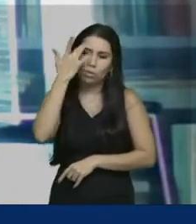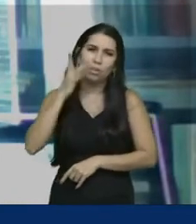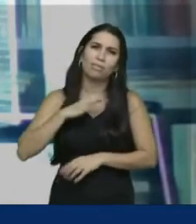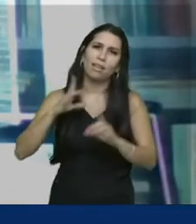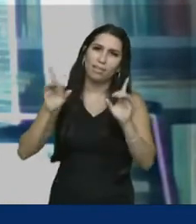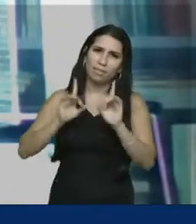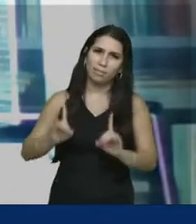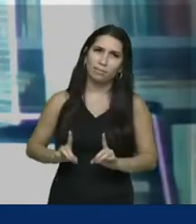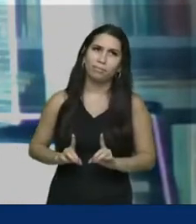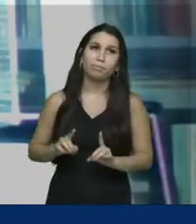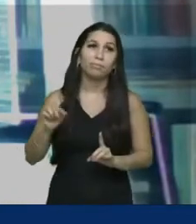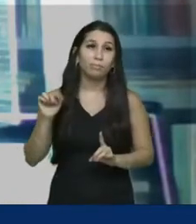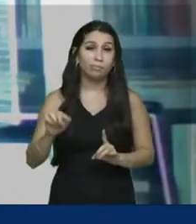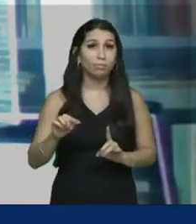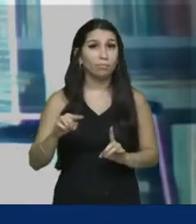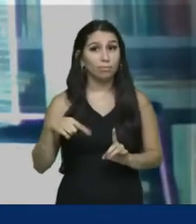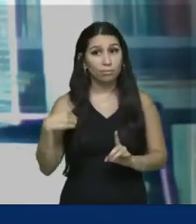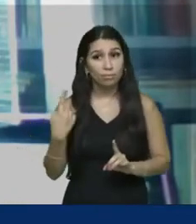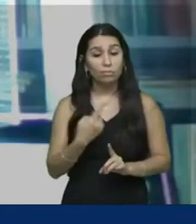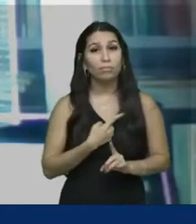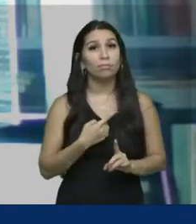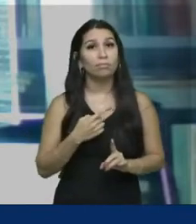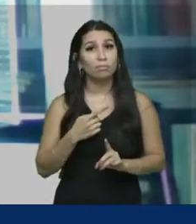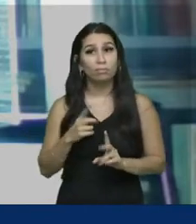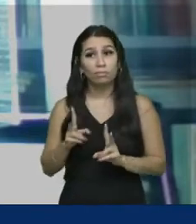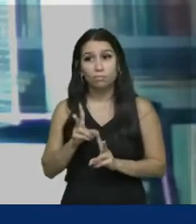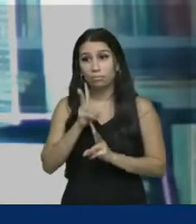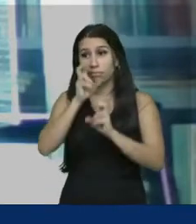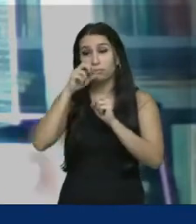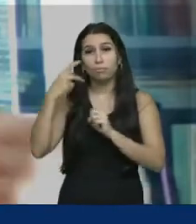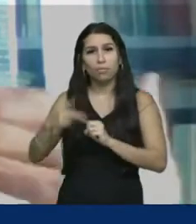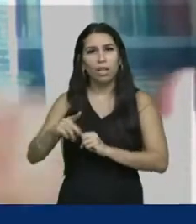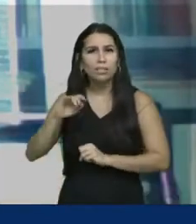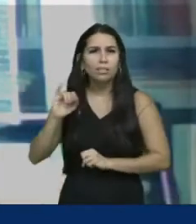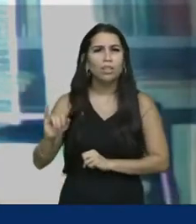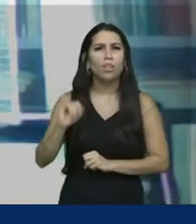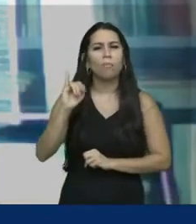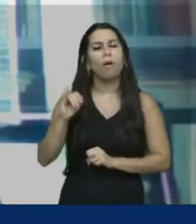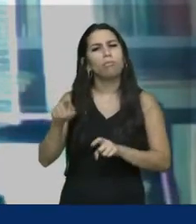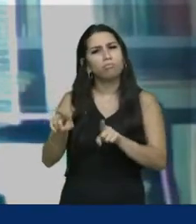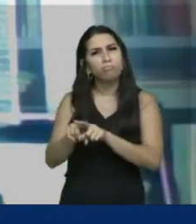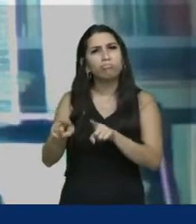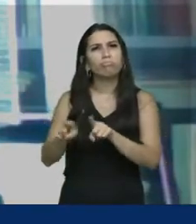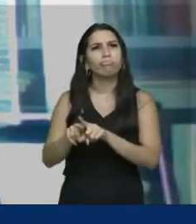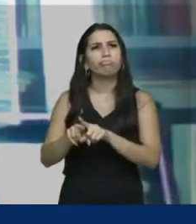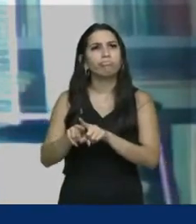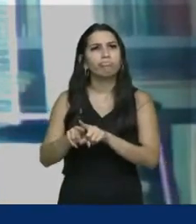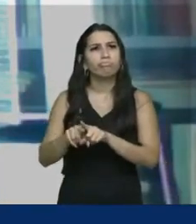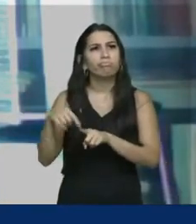deficiência. Nesse sentido, nós também reafirmamos essa importância e a importância de expansão desse mecanismo.